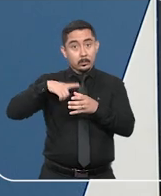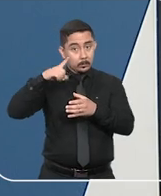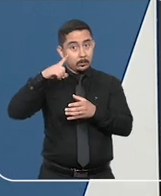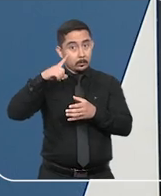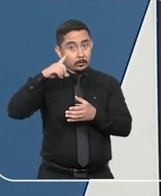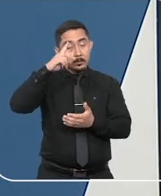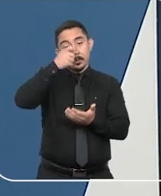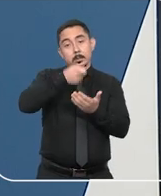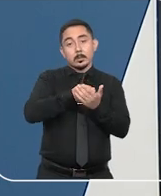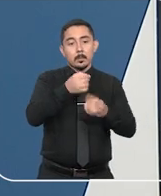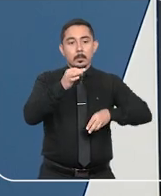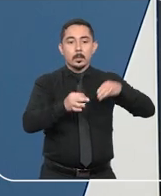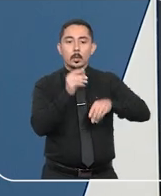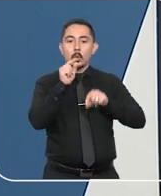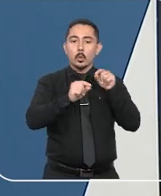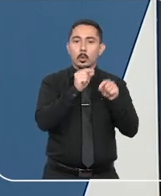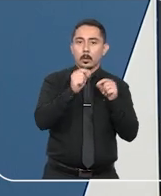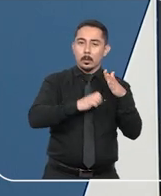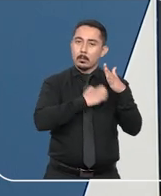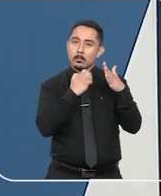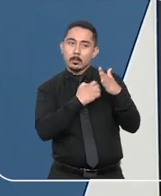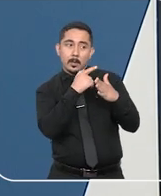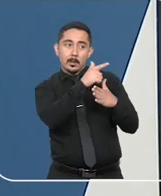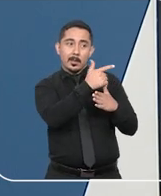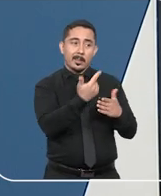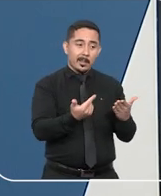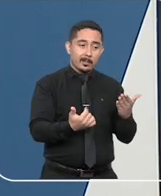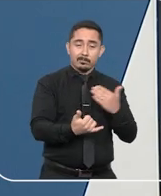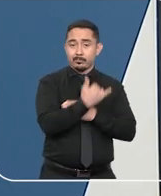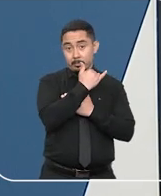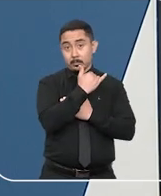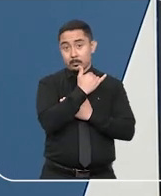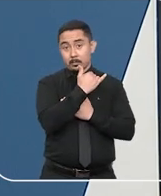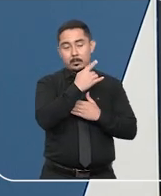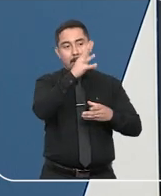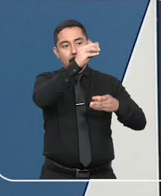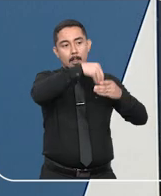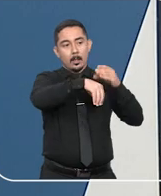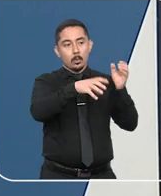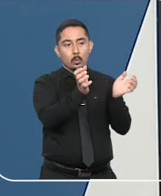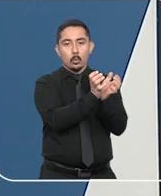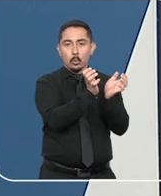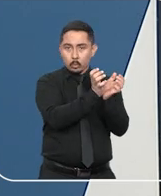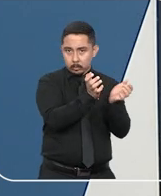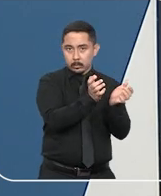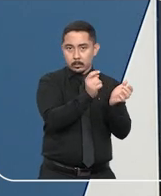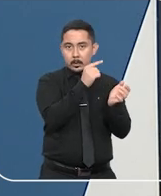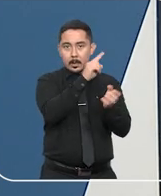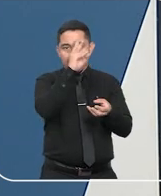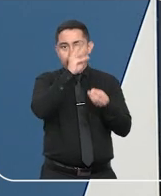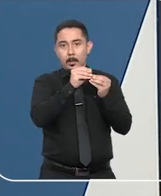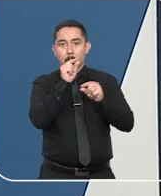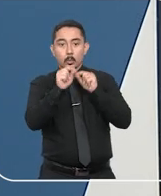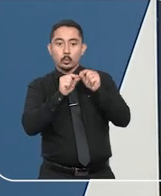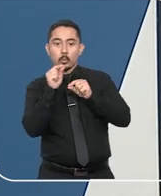Exatamente, Kátia. Os ministros decidiram o caso de uma empresa falida que integra um grupo econômico. O entendimento firmado foi